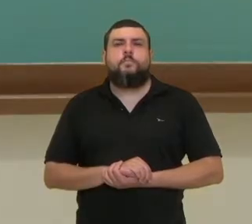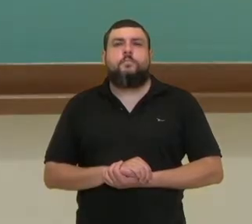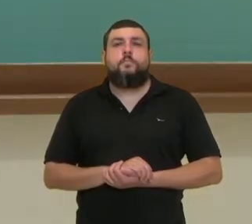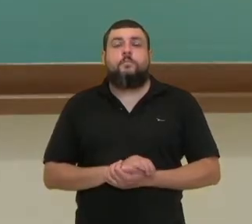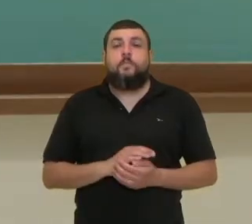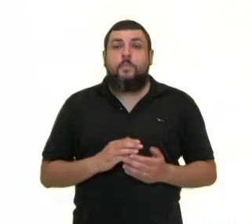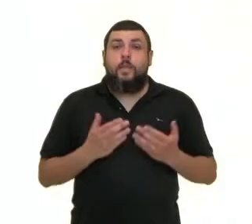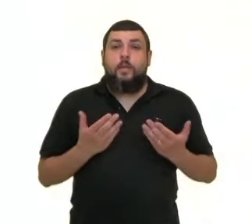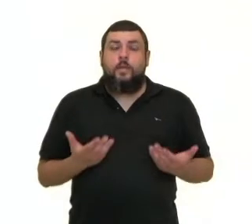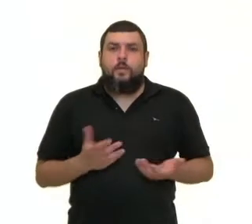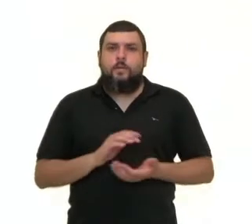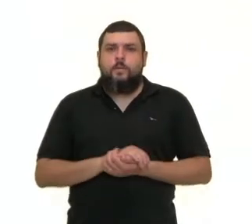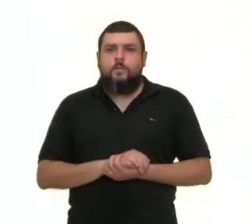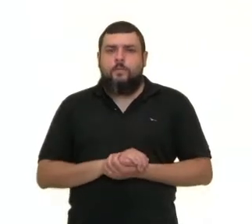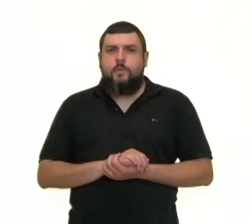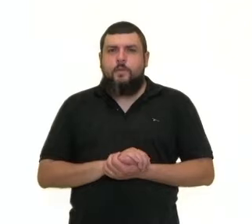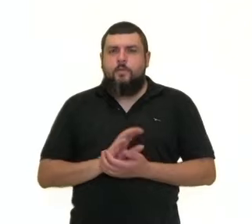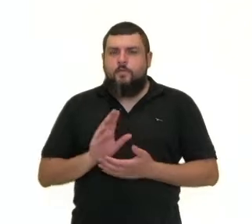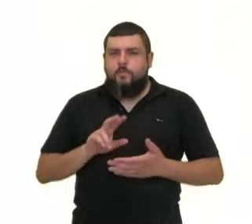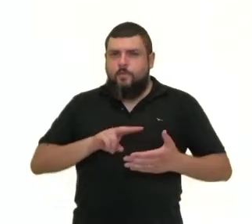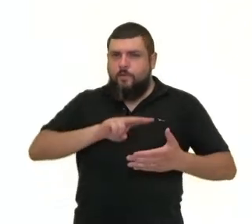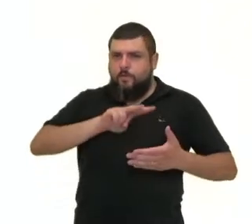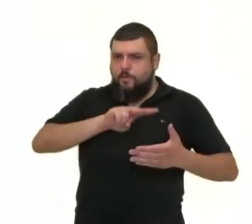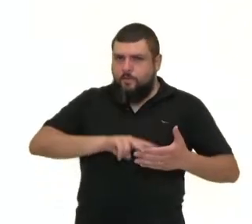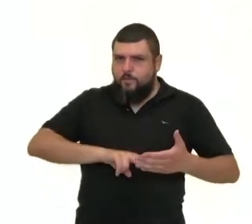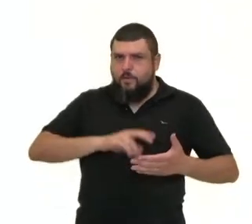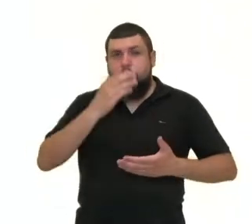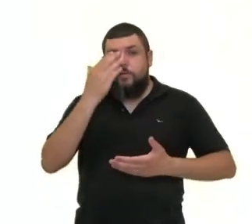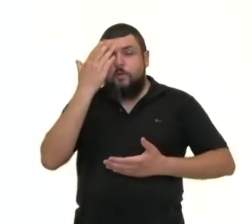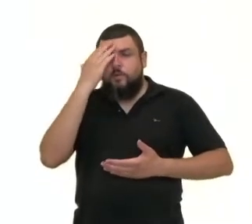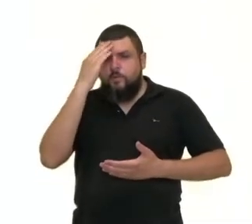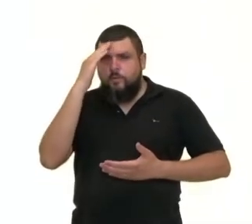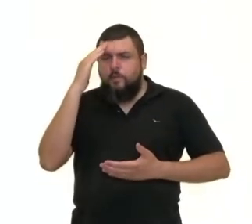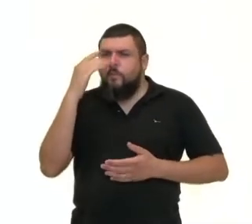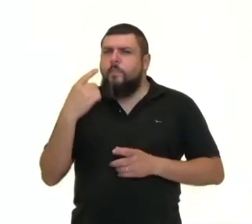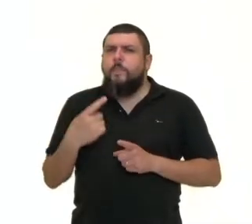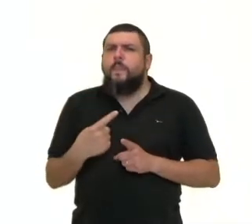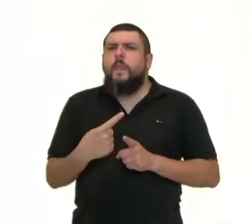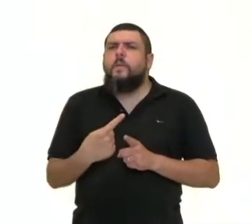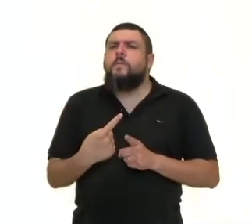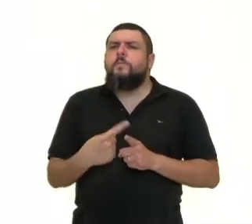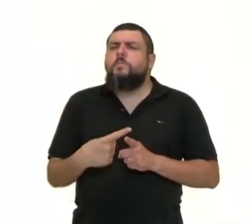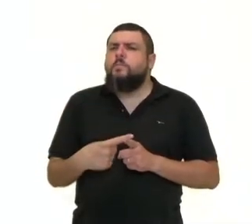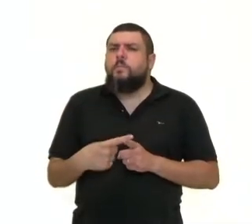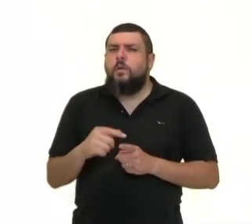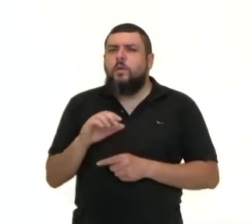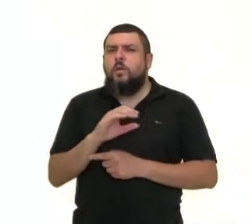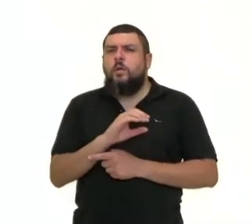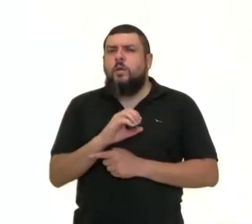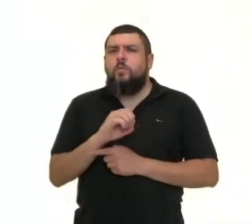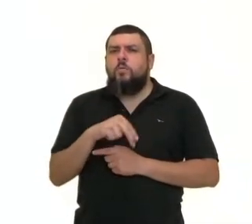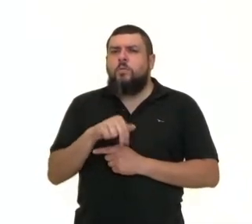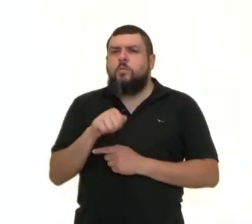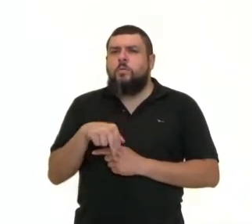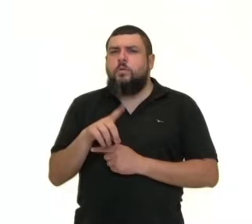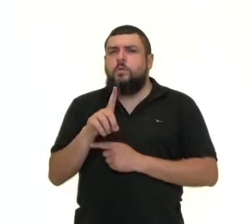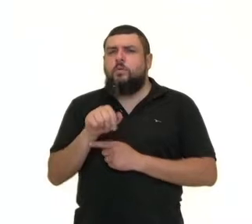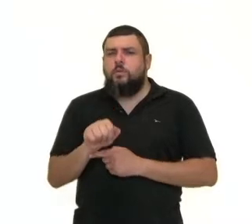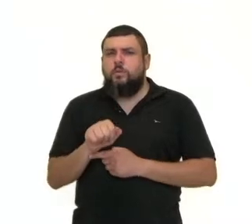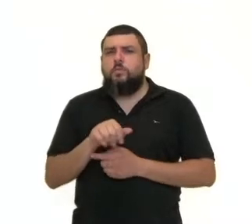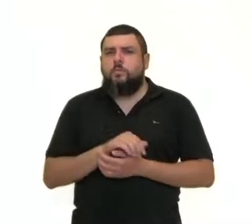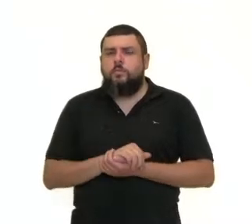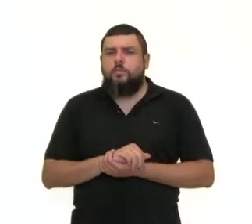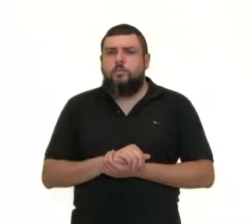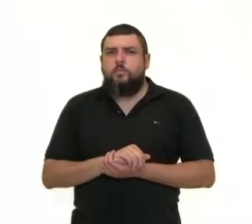Então, estudantes leram, interpretaram aqui o que motivou a ação do CONANDA. A publicidade e